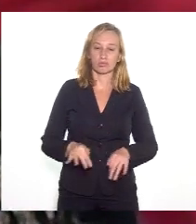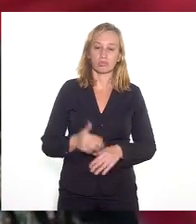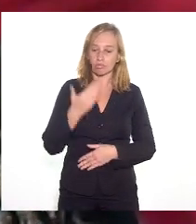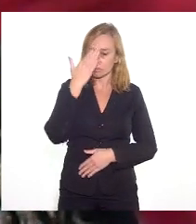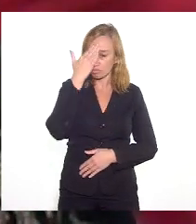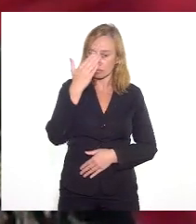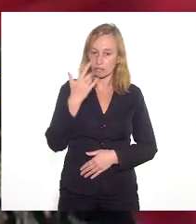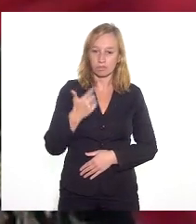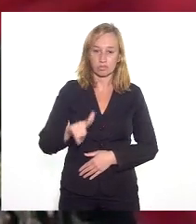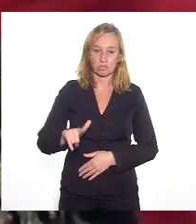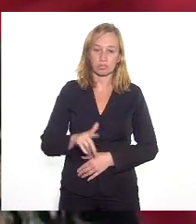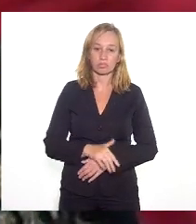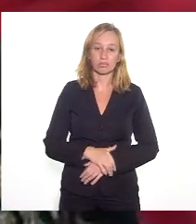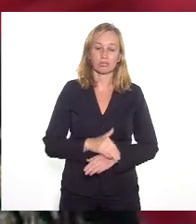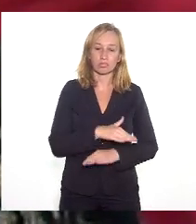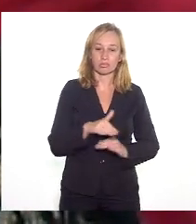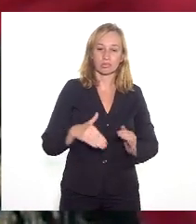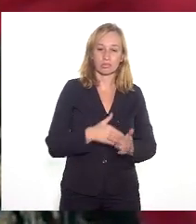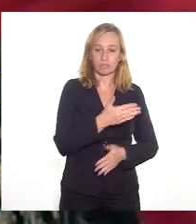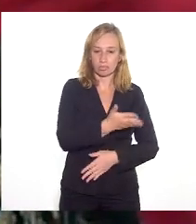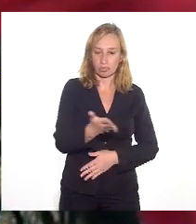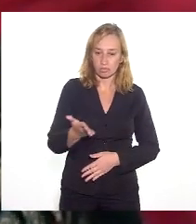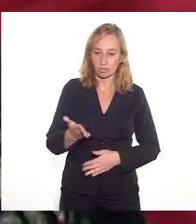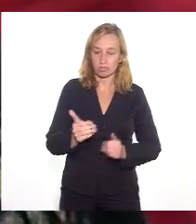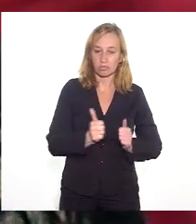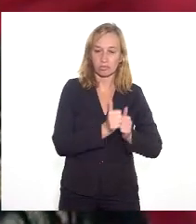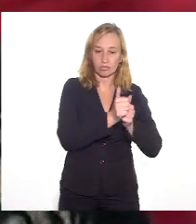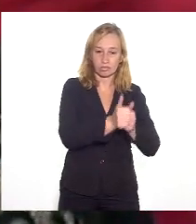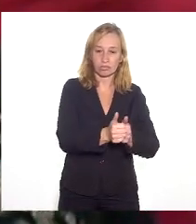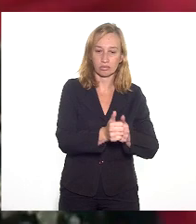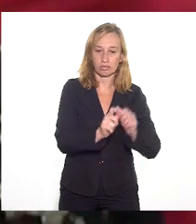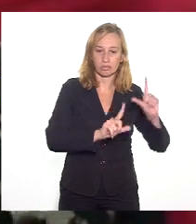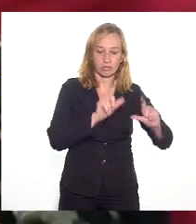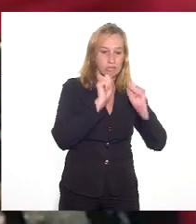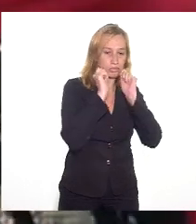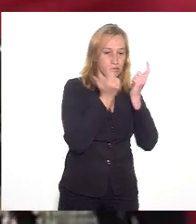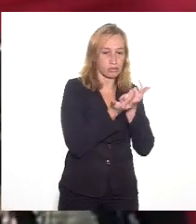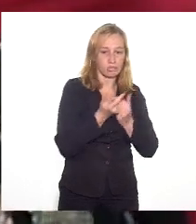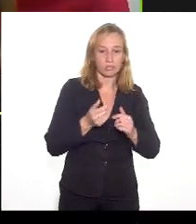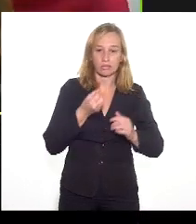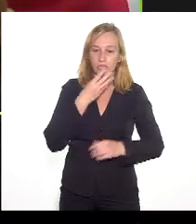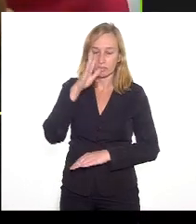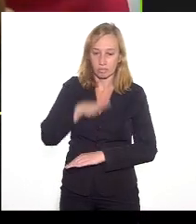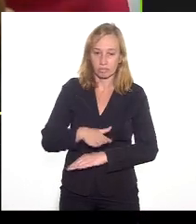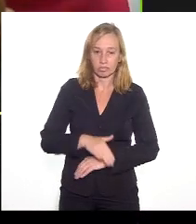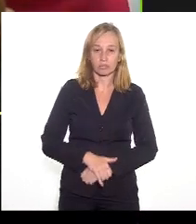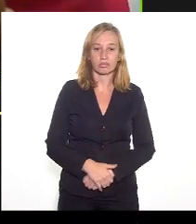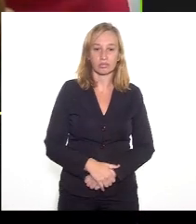agradecendo mais uma vez a todas e todos que nos acompanham pela TV Alerj. Boa tarde.